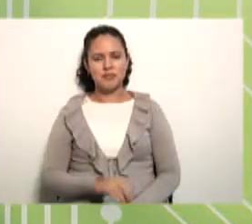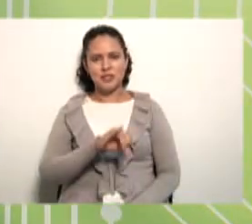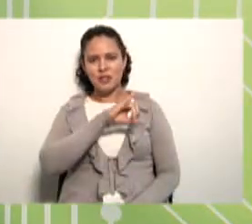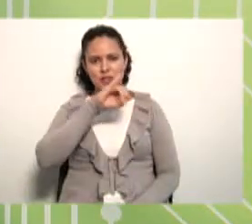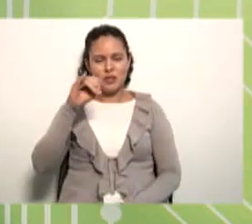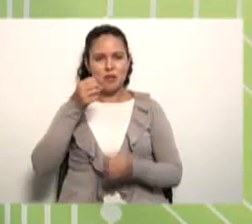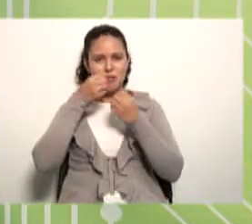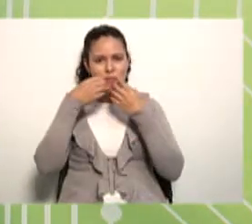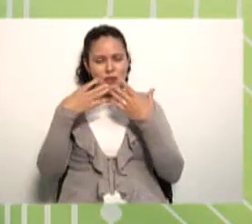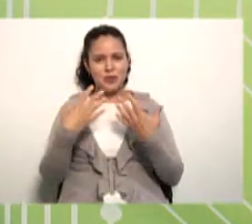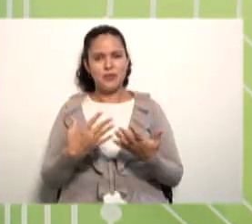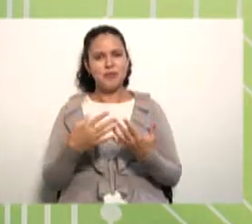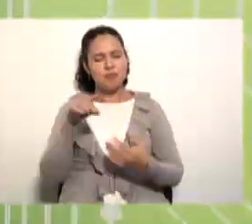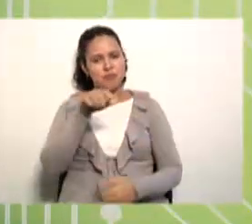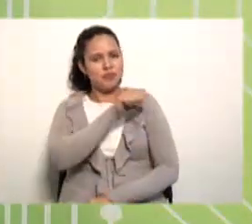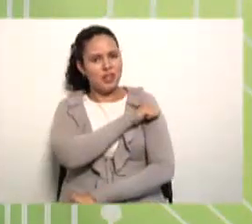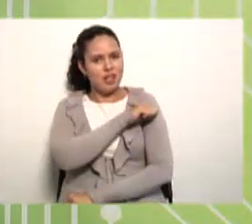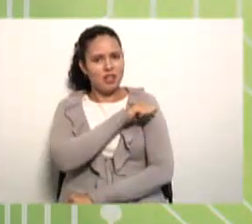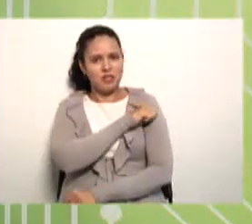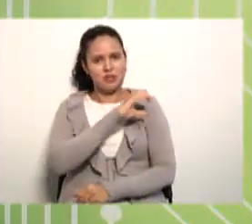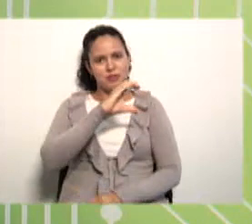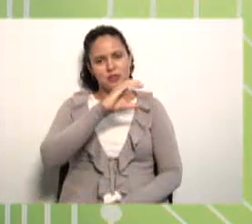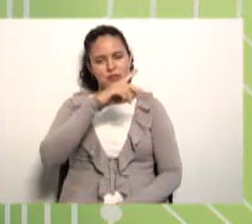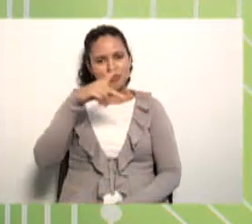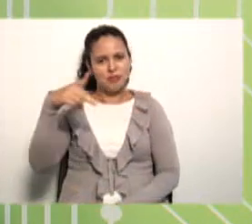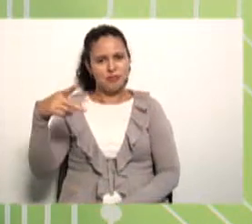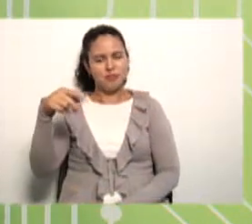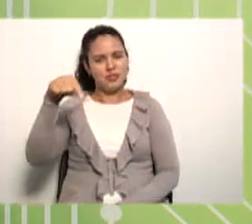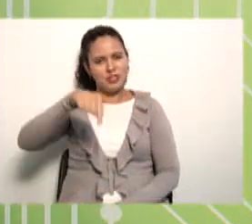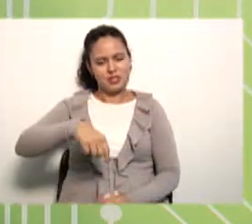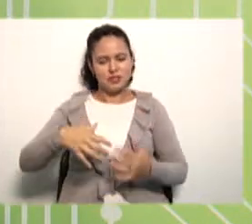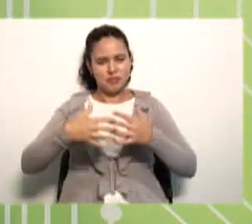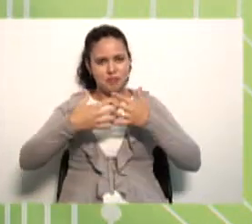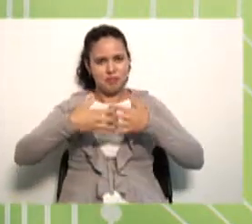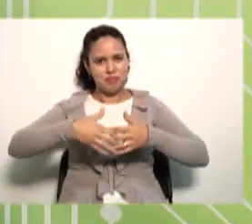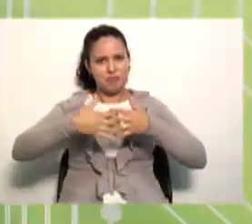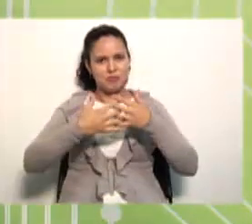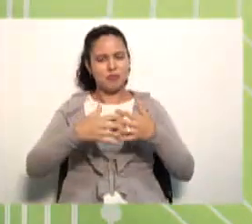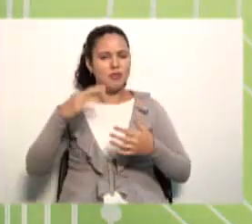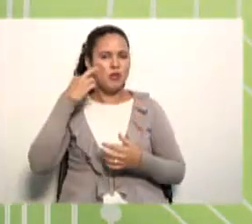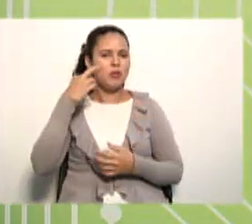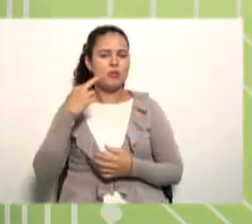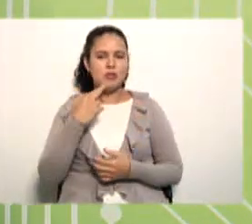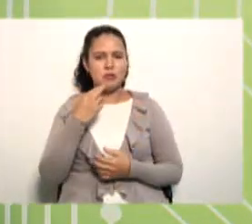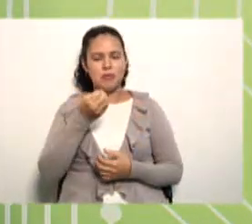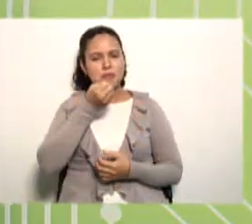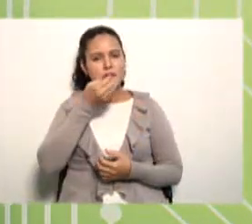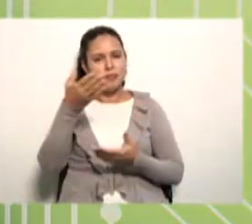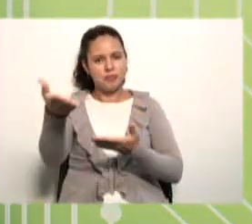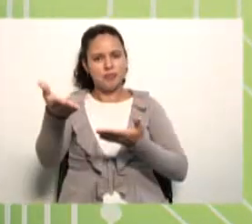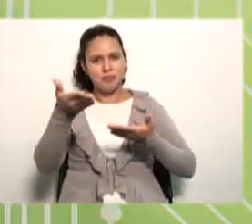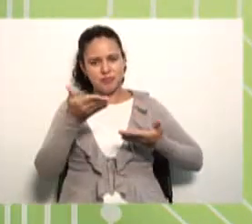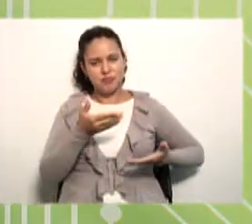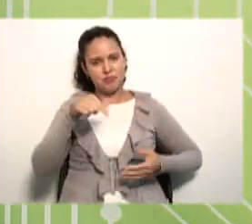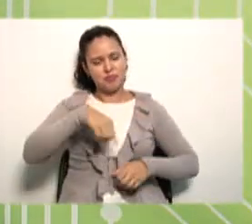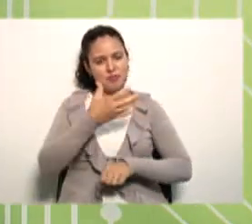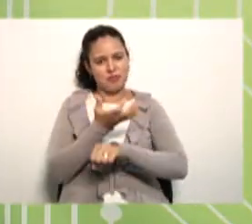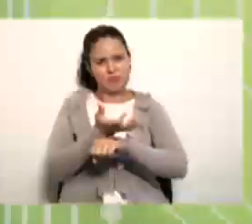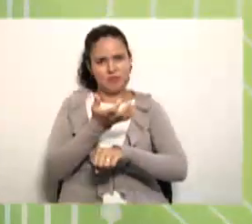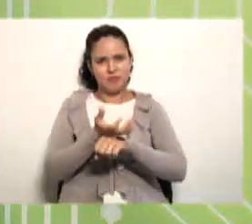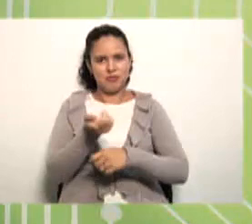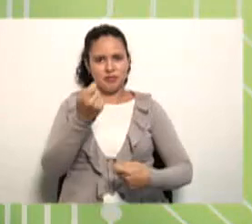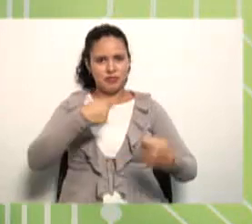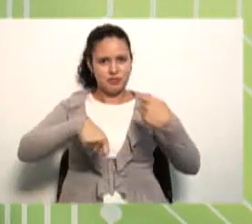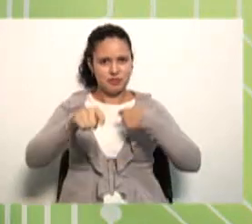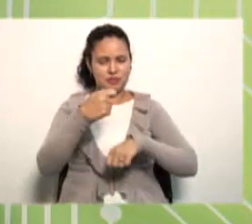Olá você, aluno de cooperativismo do nosso Instituto Federal de Rondônia. Seja bem-vindo a essa que é a nossa disciplina de Economia